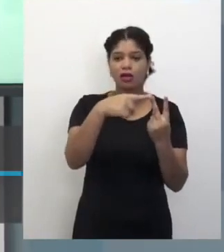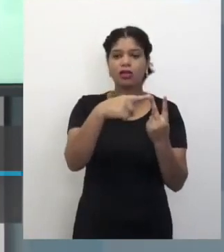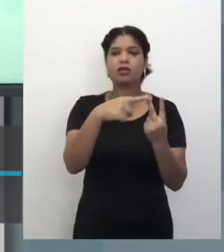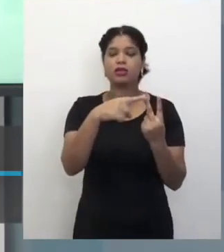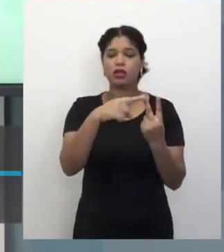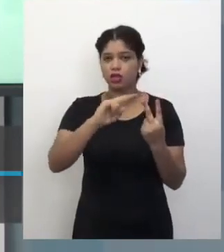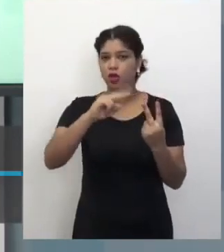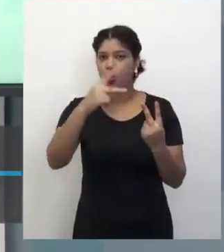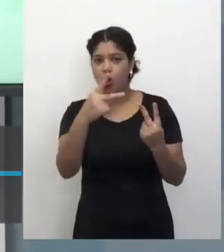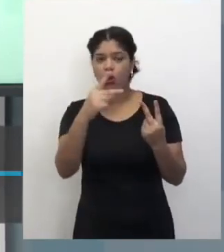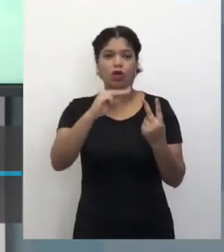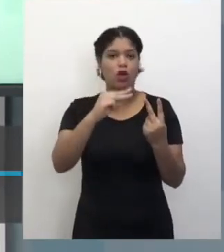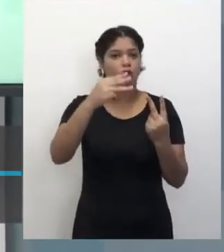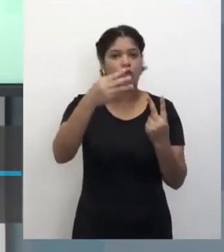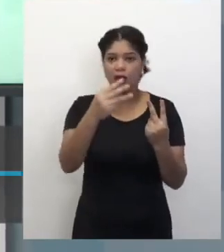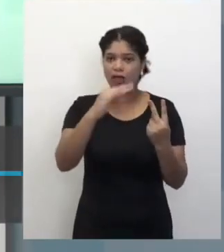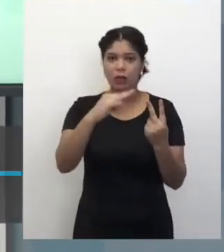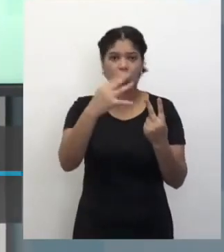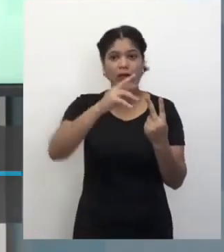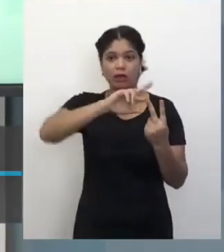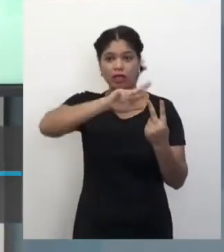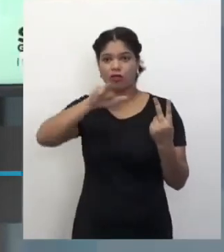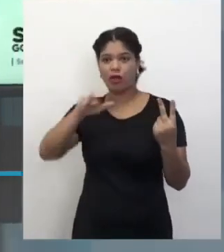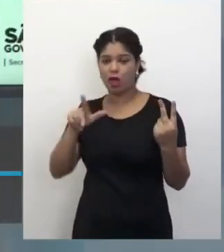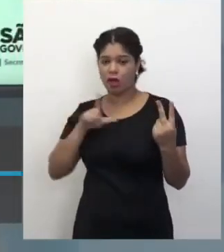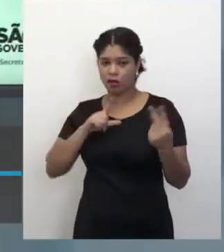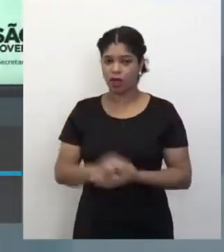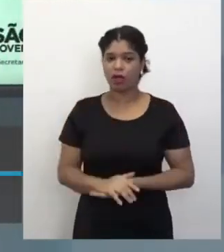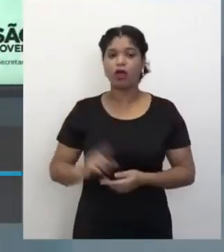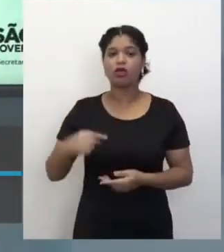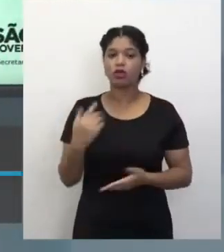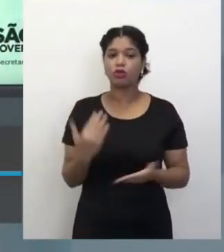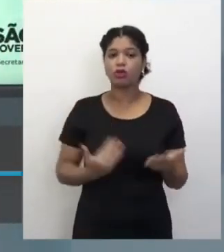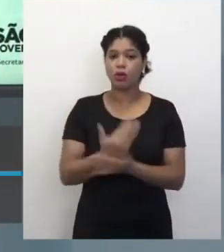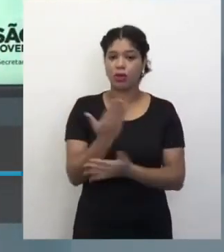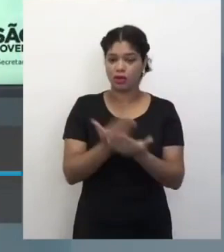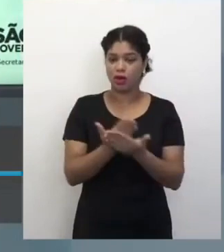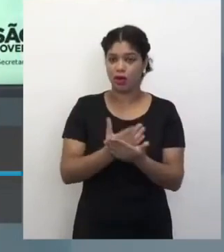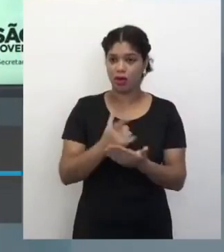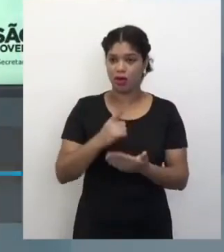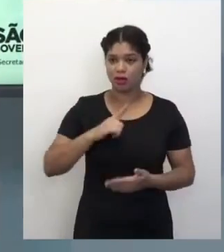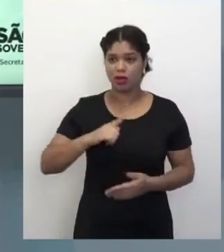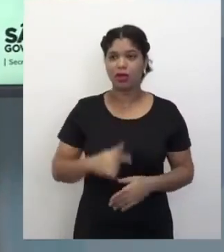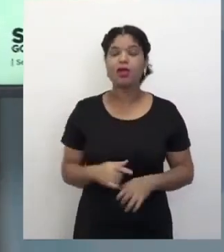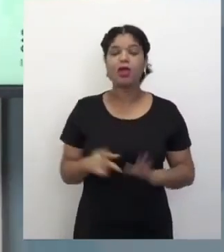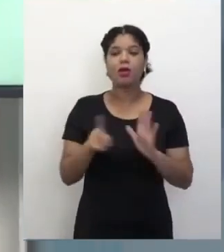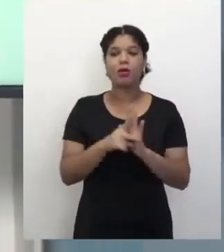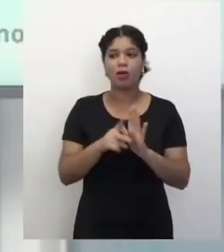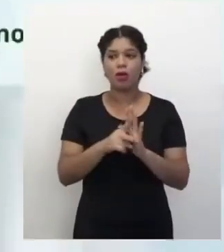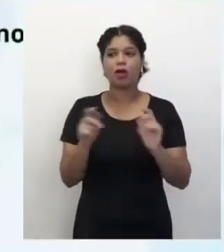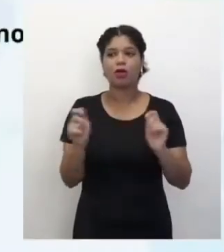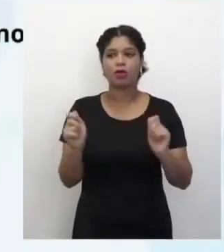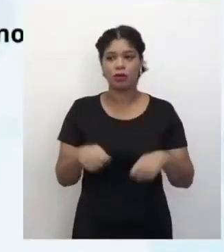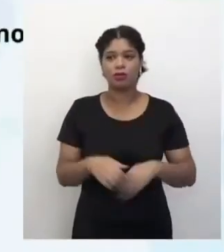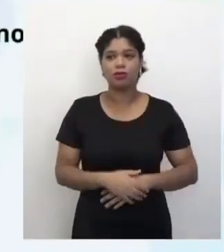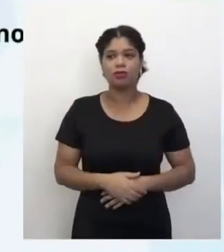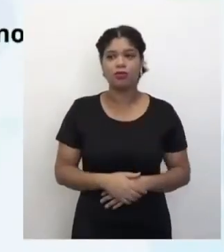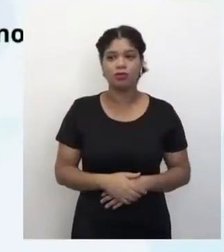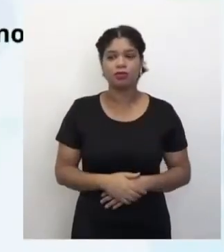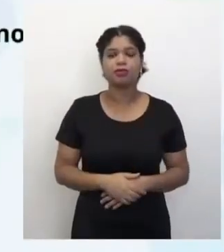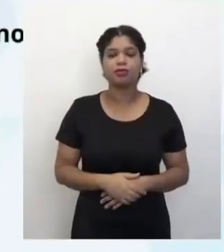cúbicas, quartas, quintas e outras mais. Então a gente vai iniciar a aula, olha, é a habilidade de sempre que a gente está falando, tá? Tá aqui para